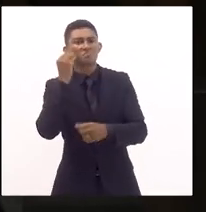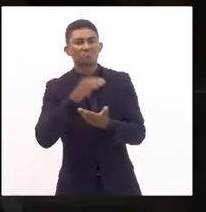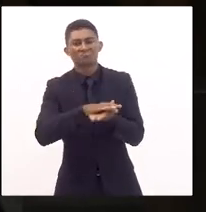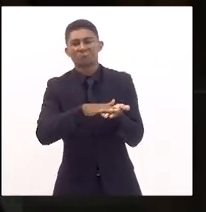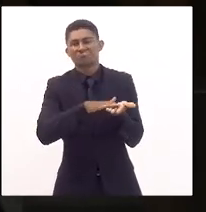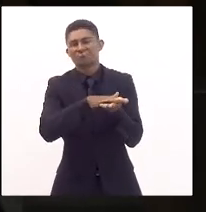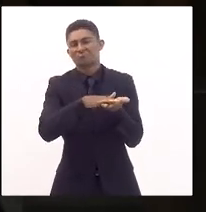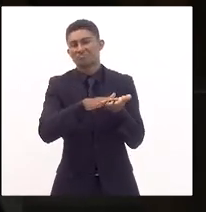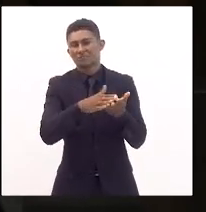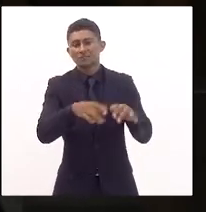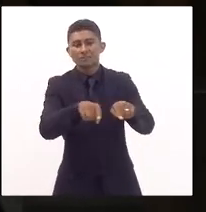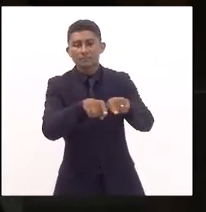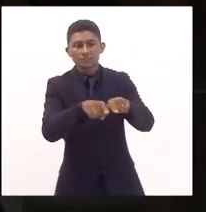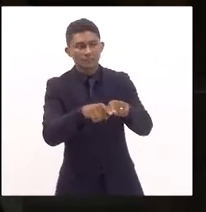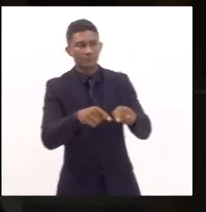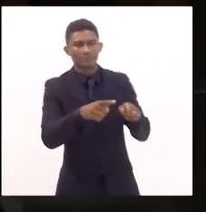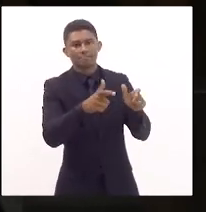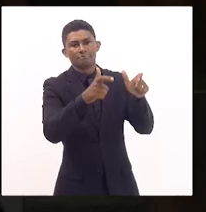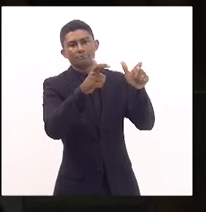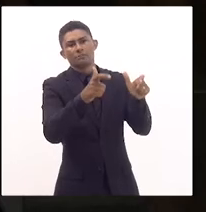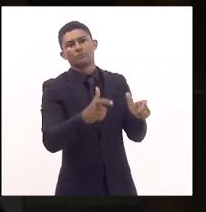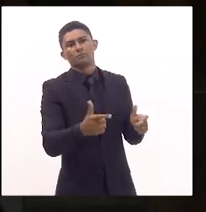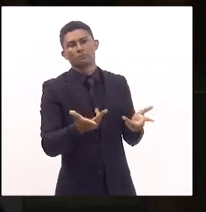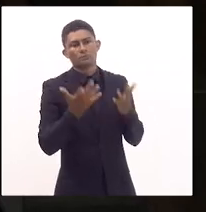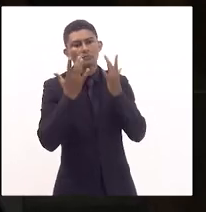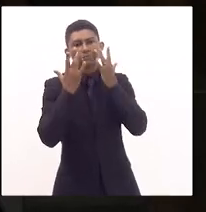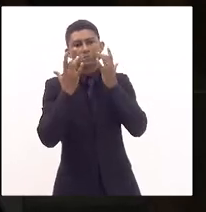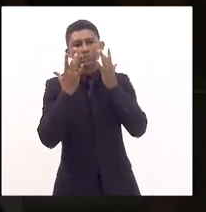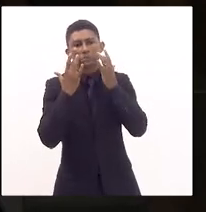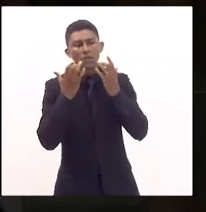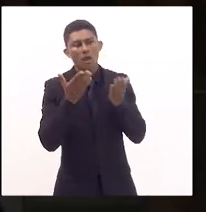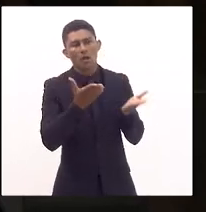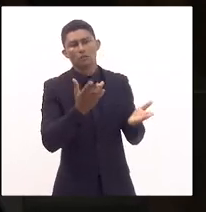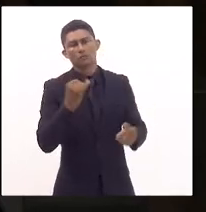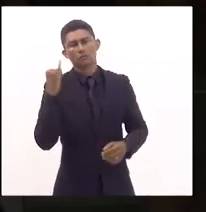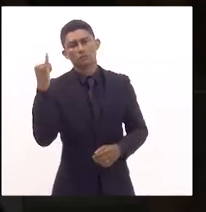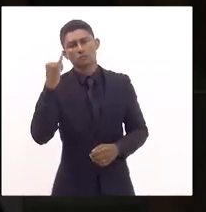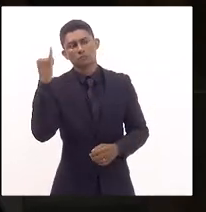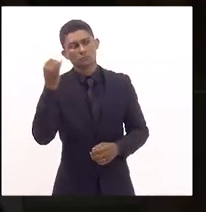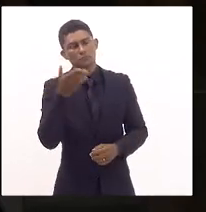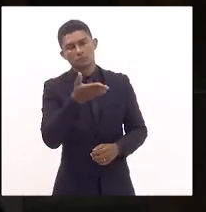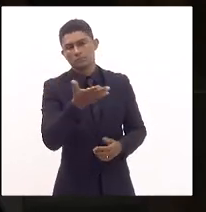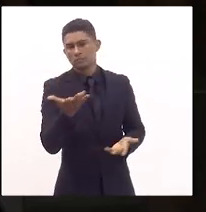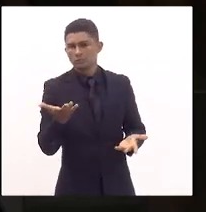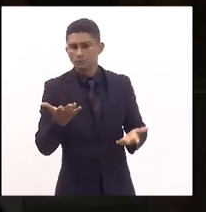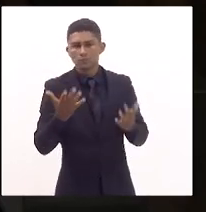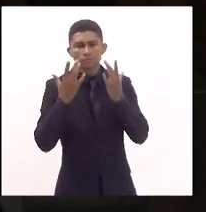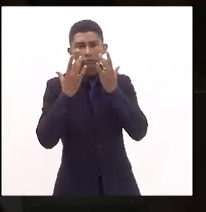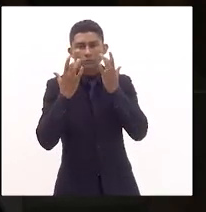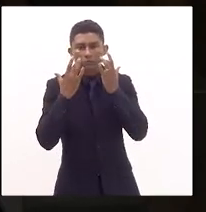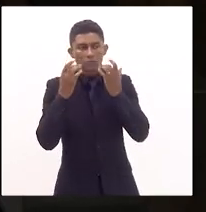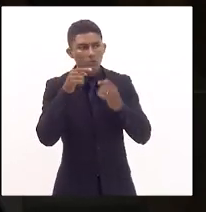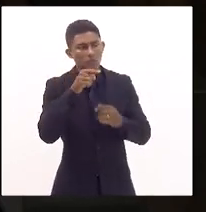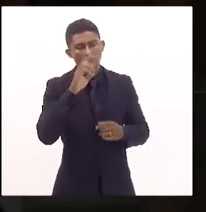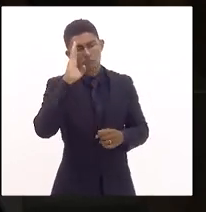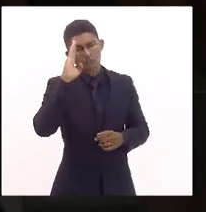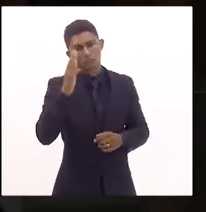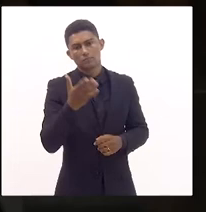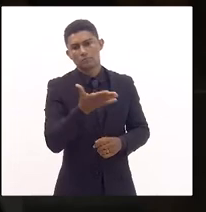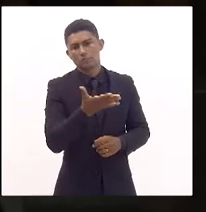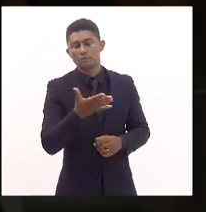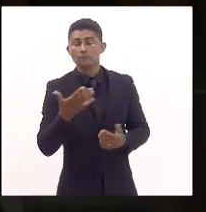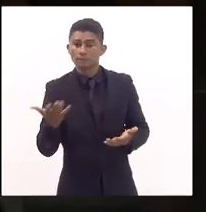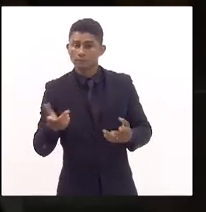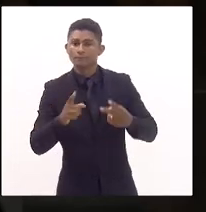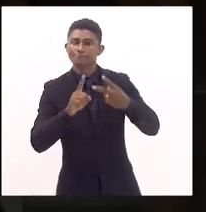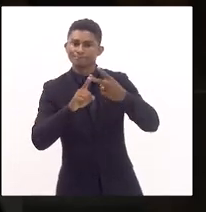espaço da magnitude e da importância do nosso Teatro Municipal. Então, é a